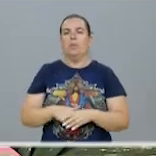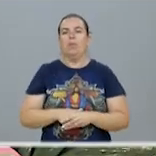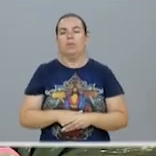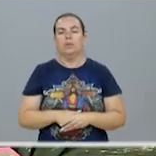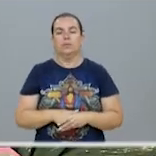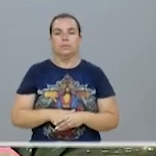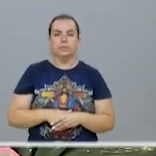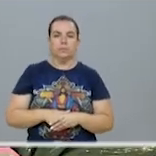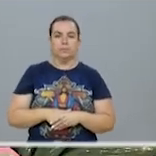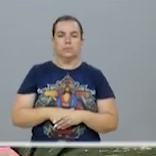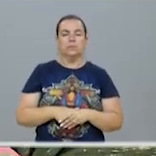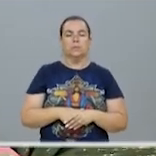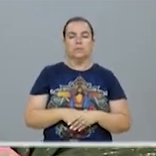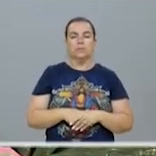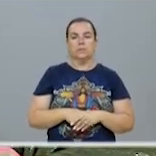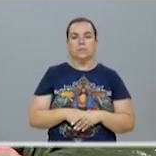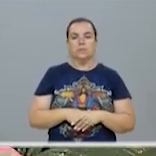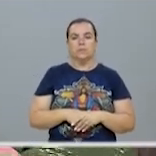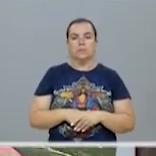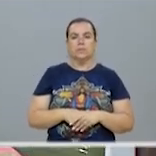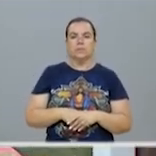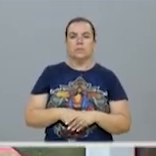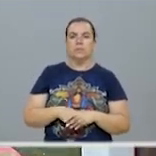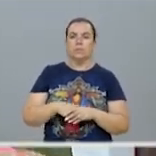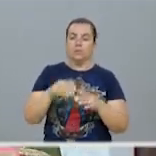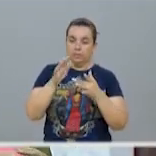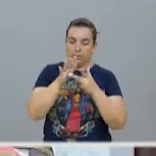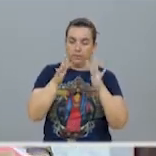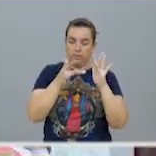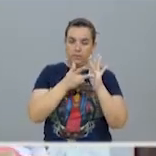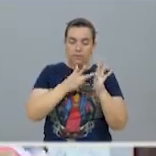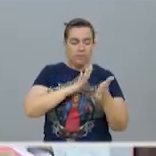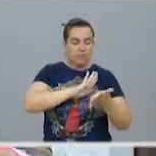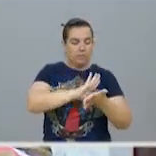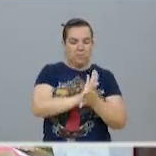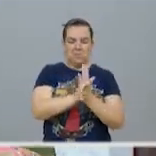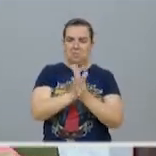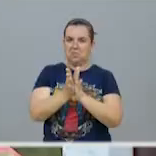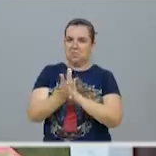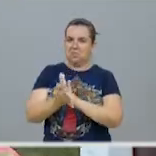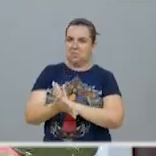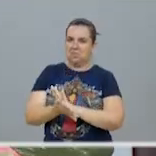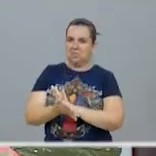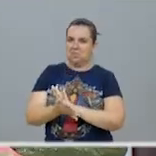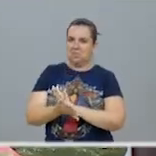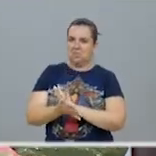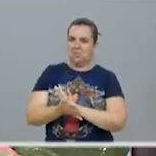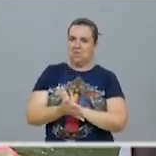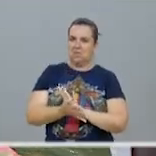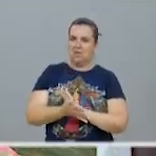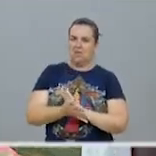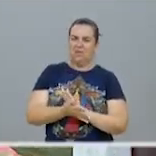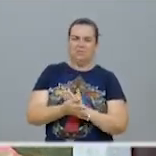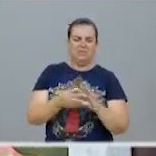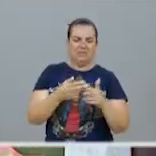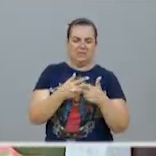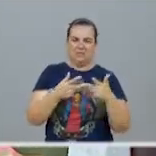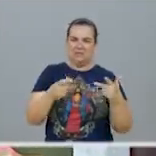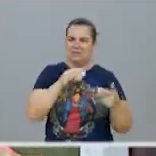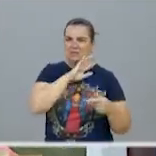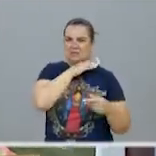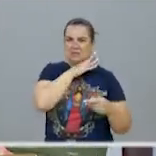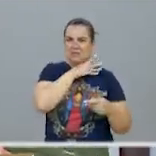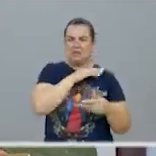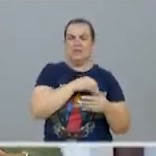cria de jumenta. Ele eliminará os carros de Efraim, os cavalos de